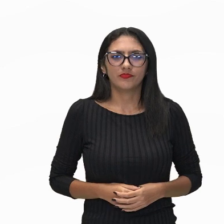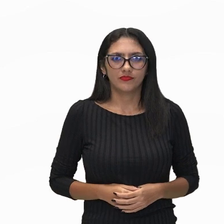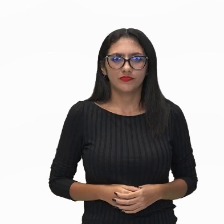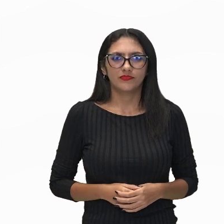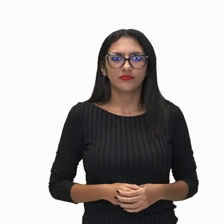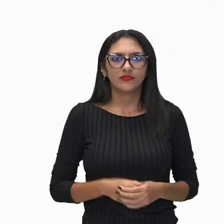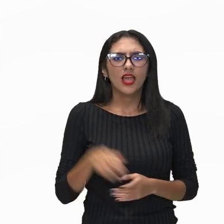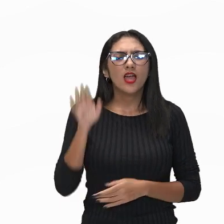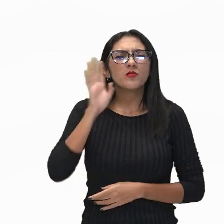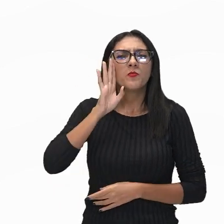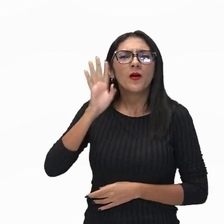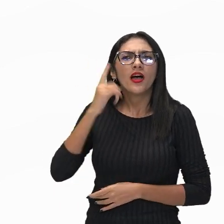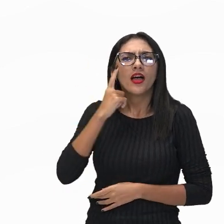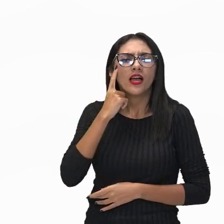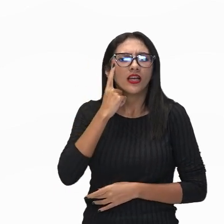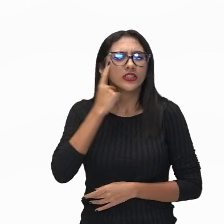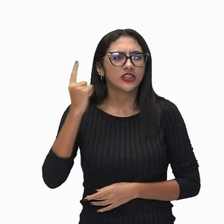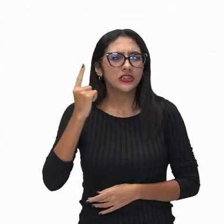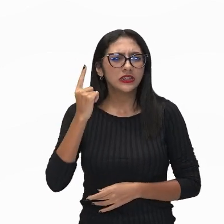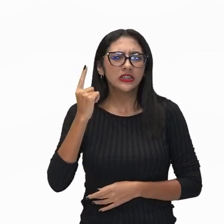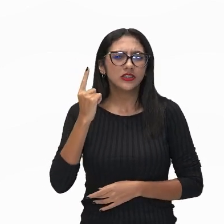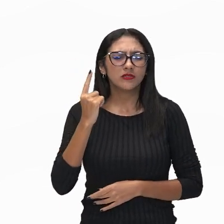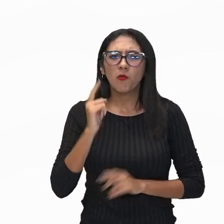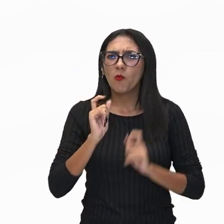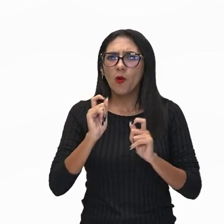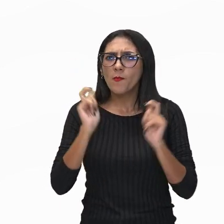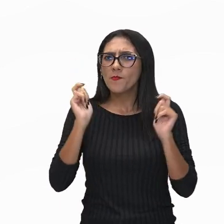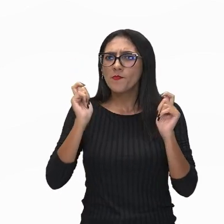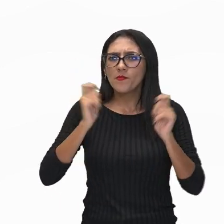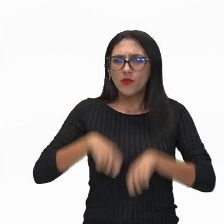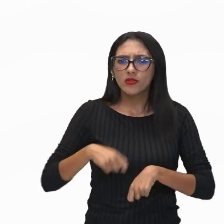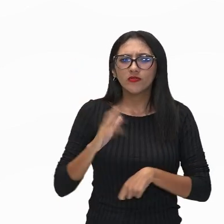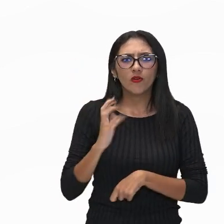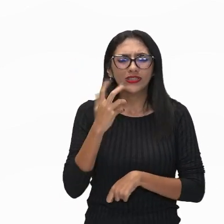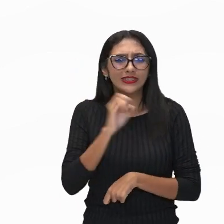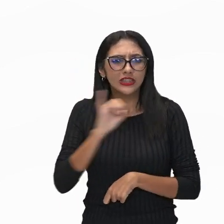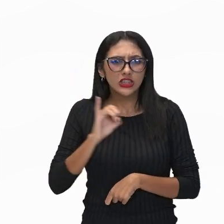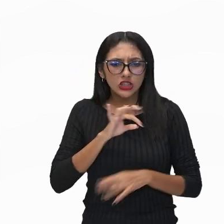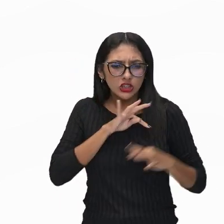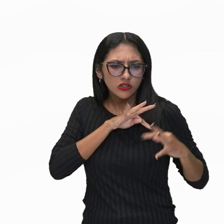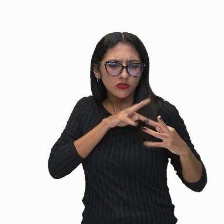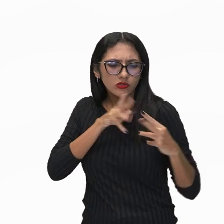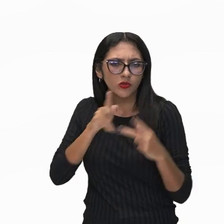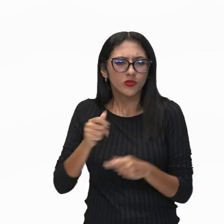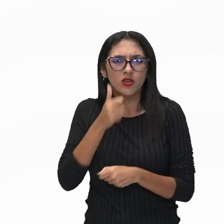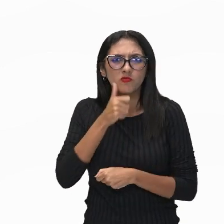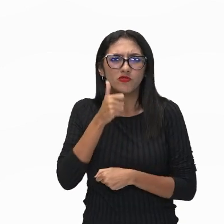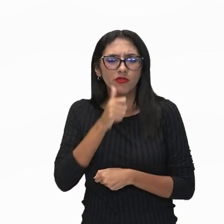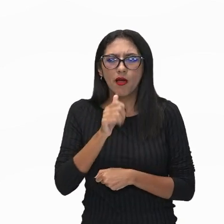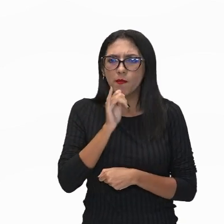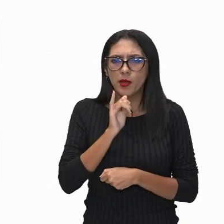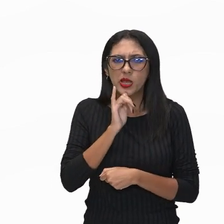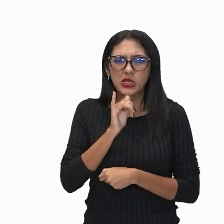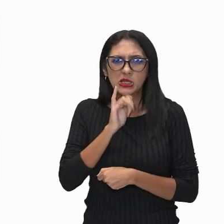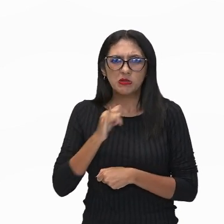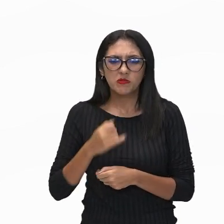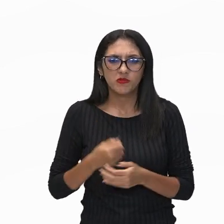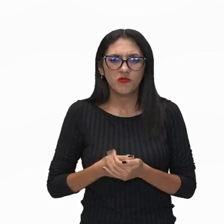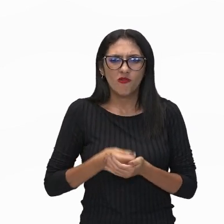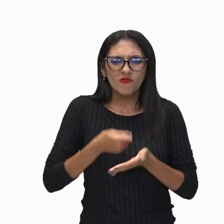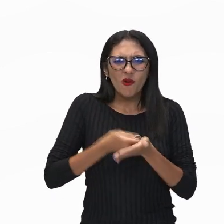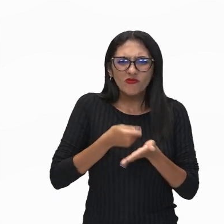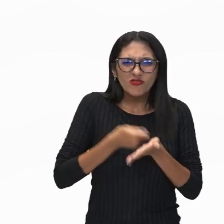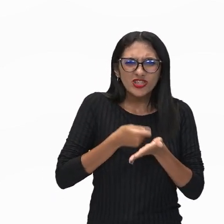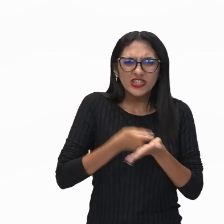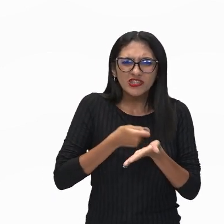Imagine o que poderia acontecer se todas as meninas forçadas ao casamento pudessem